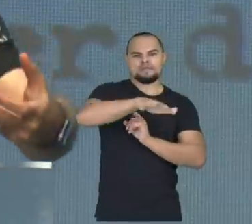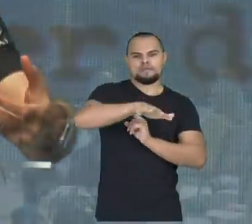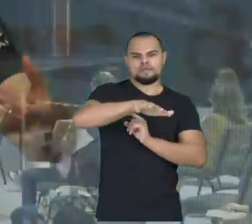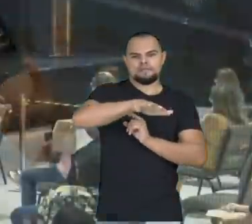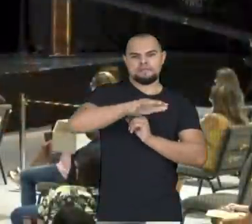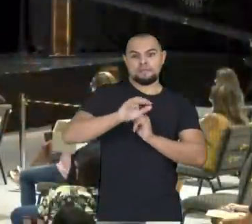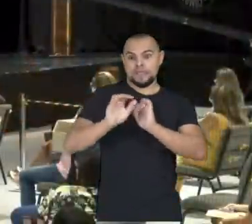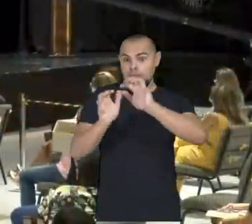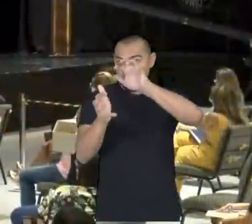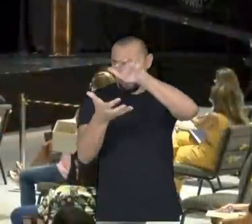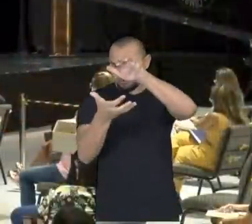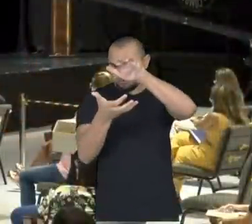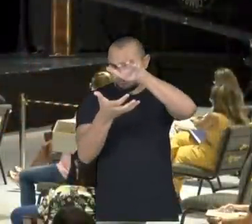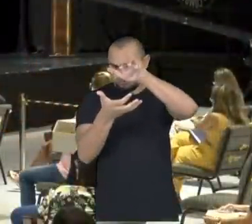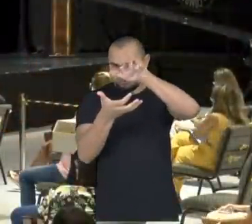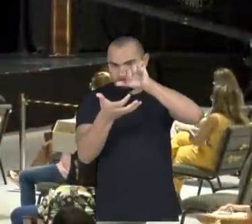terra.